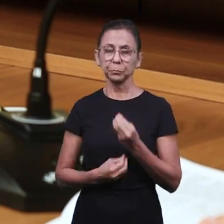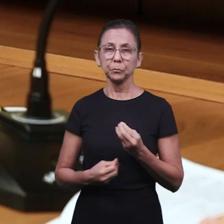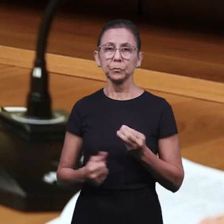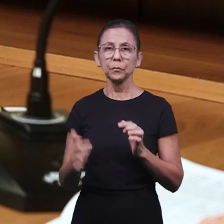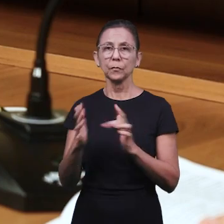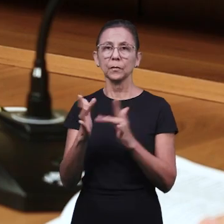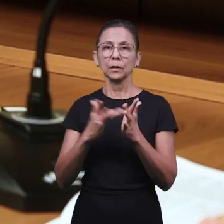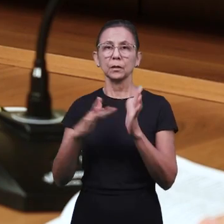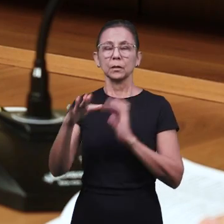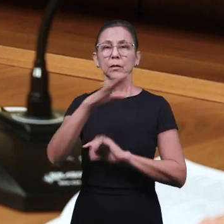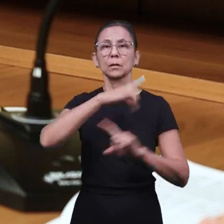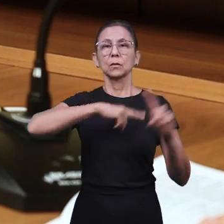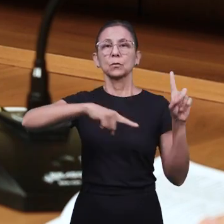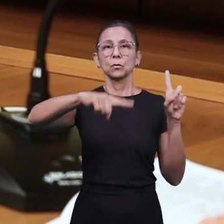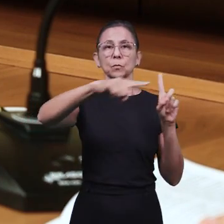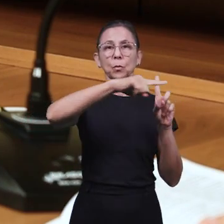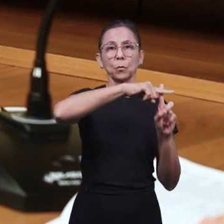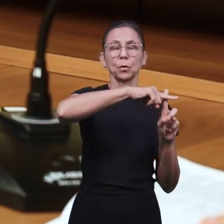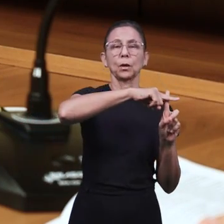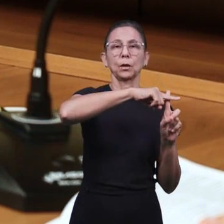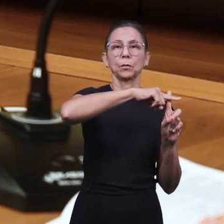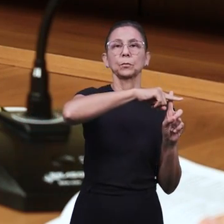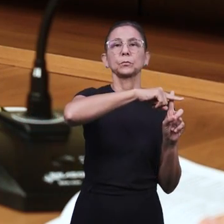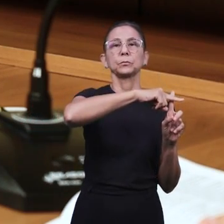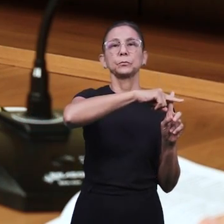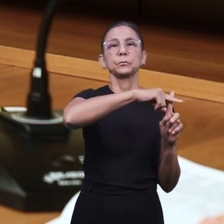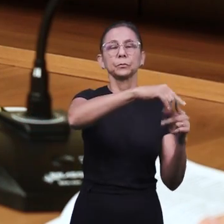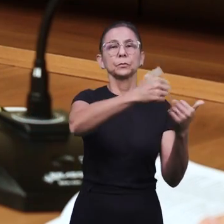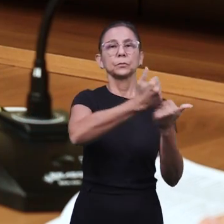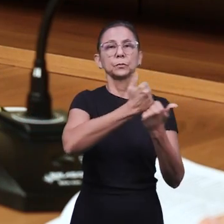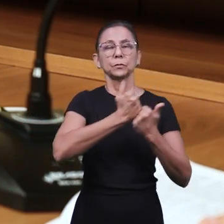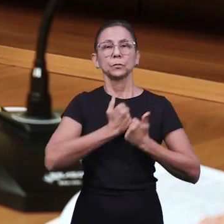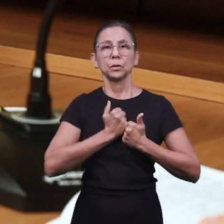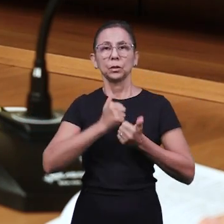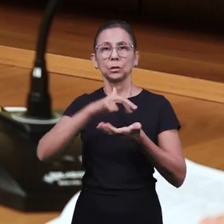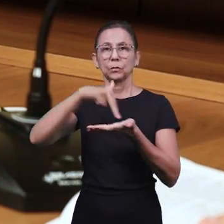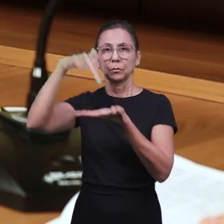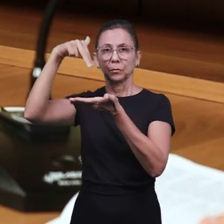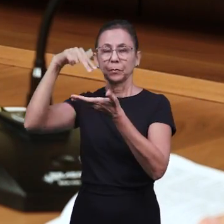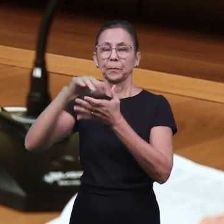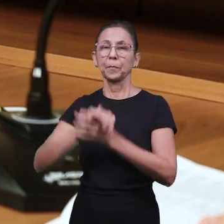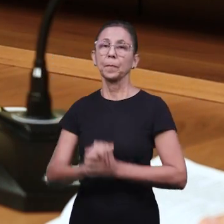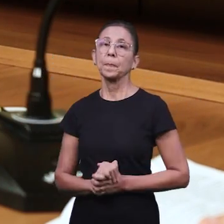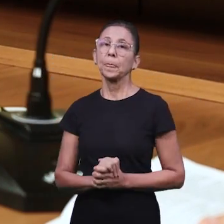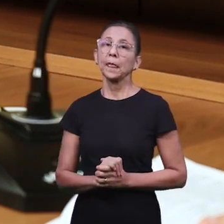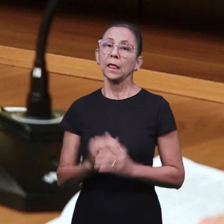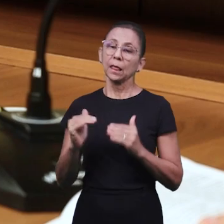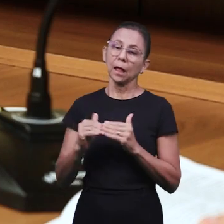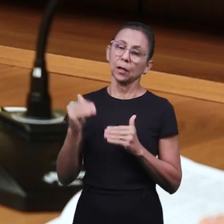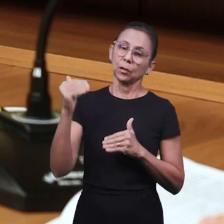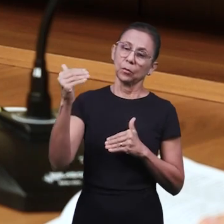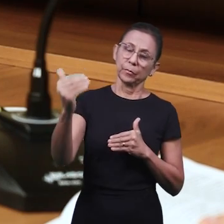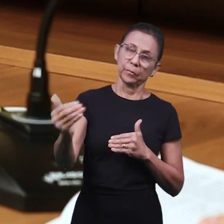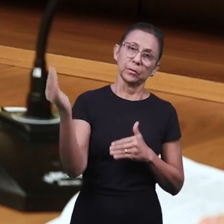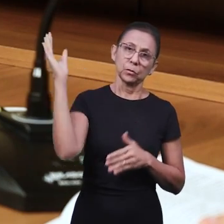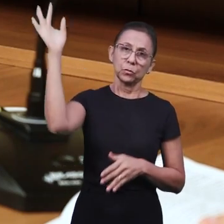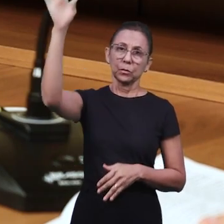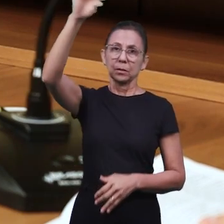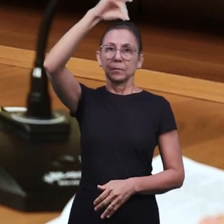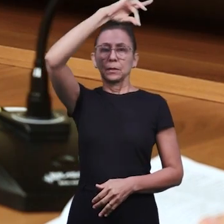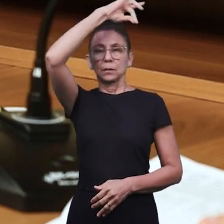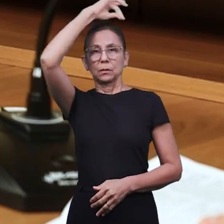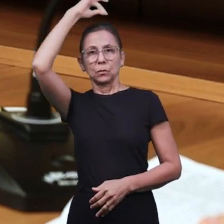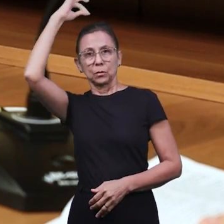o Espírito Santo, então, toma o governo da igreja, conduzindo a igreja a uma obediência